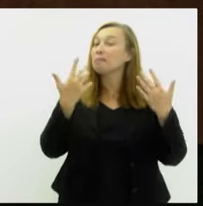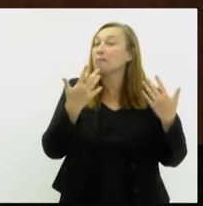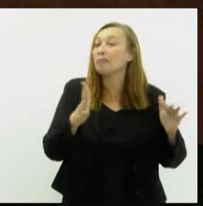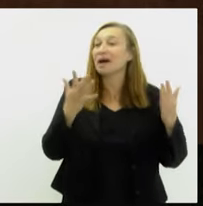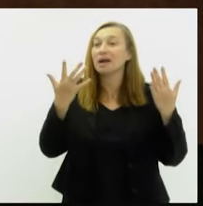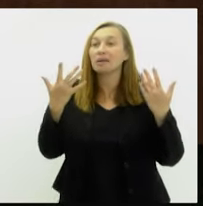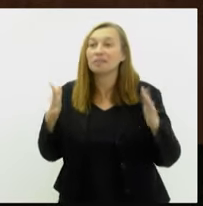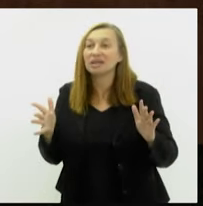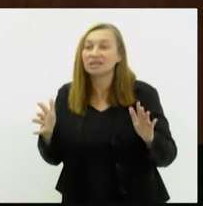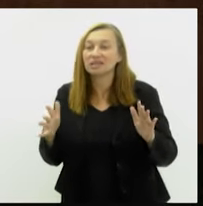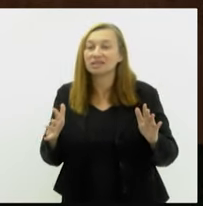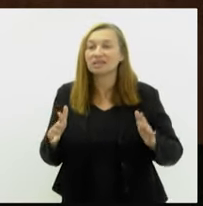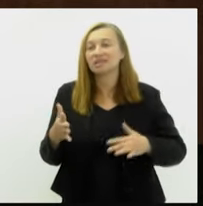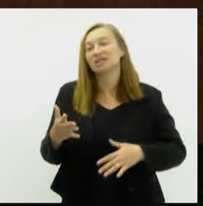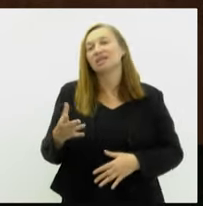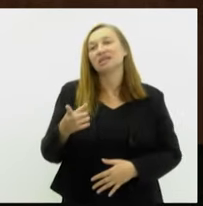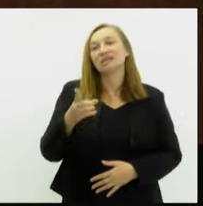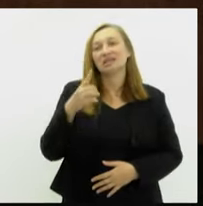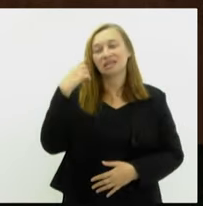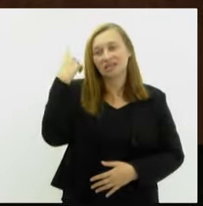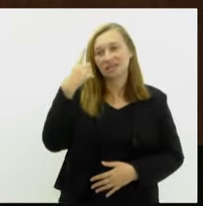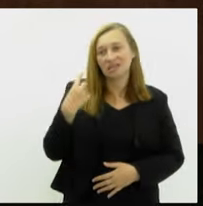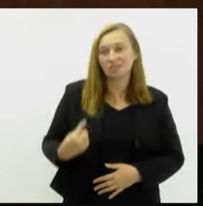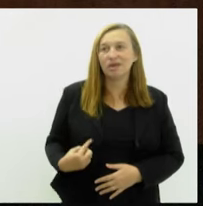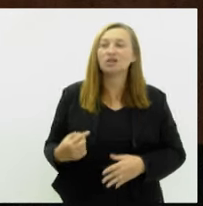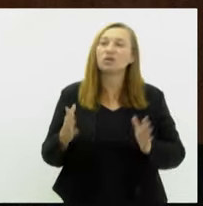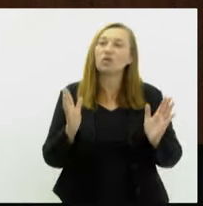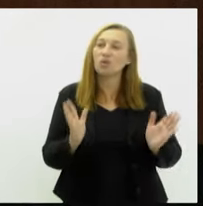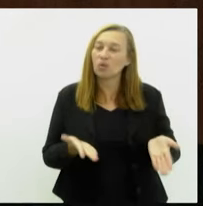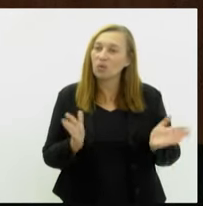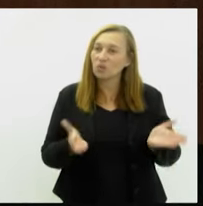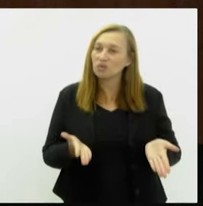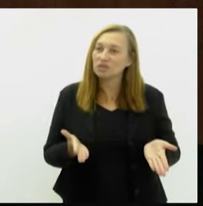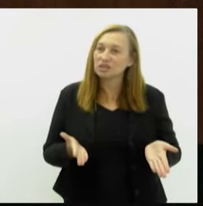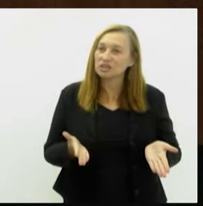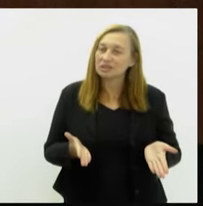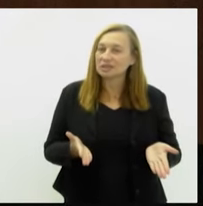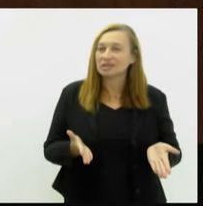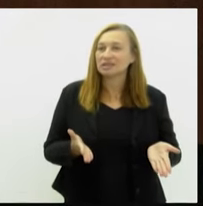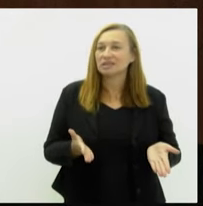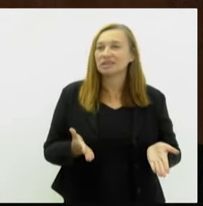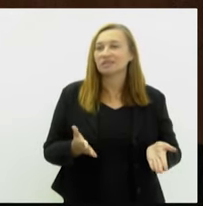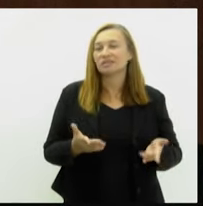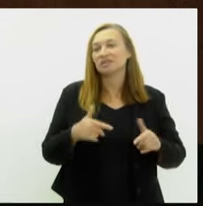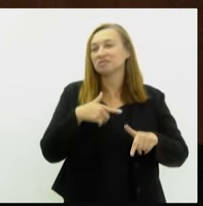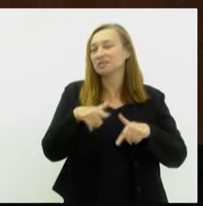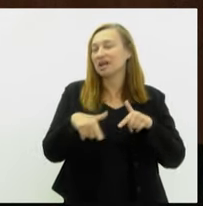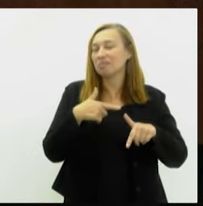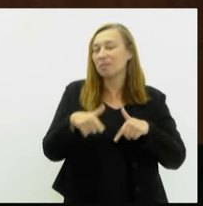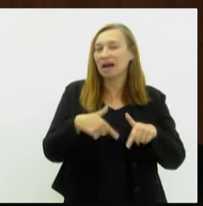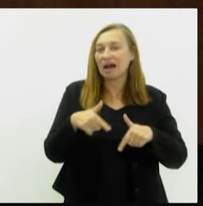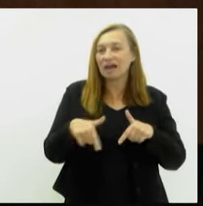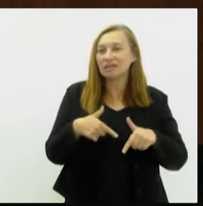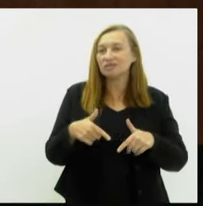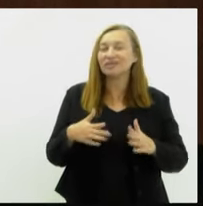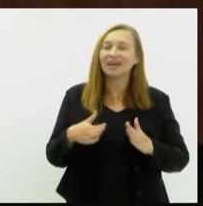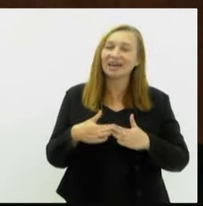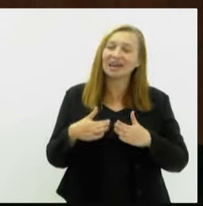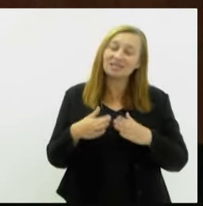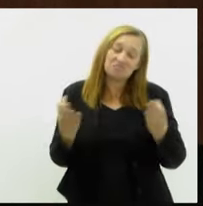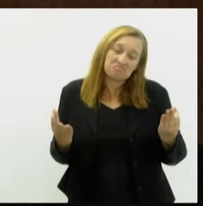Parabenizar a querida Dani Balbi, hoje, que presidiu, né, essa sessão da